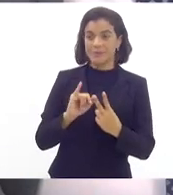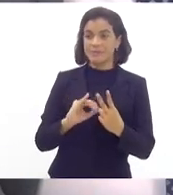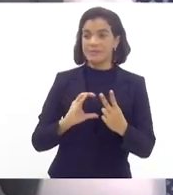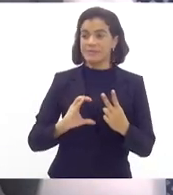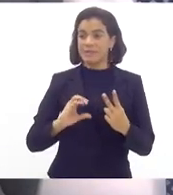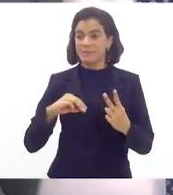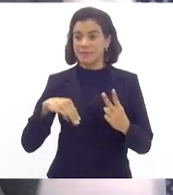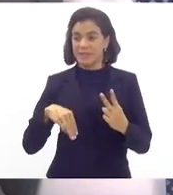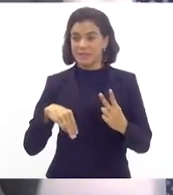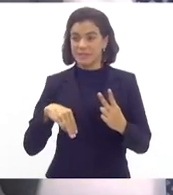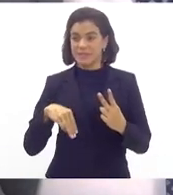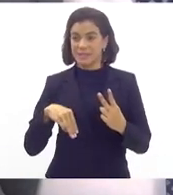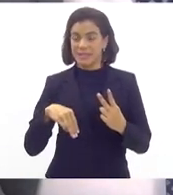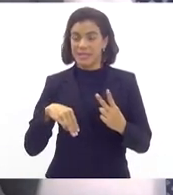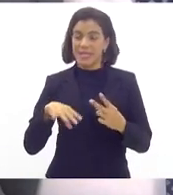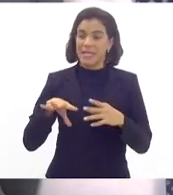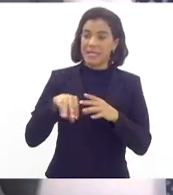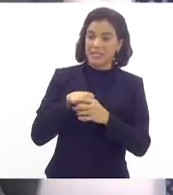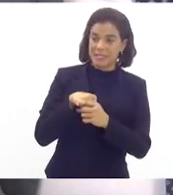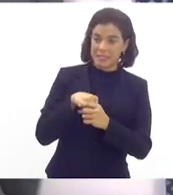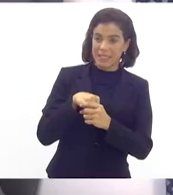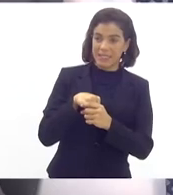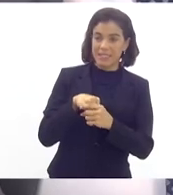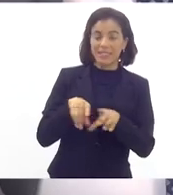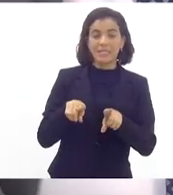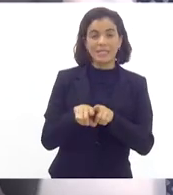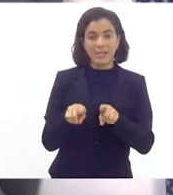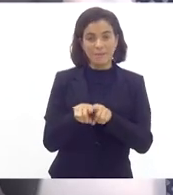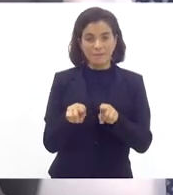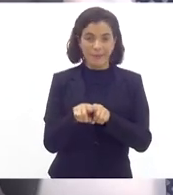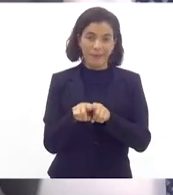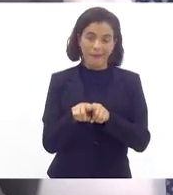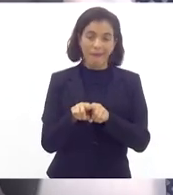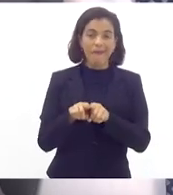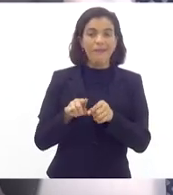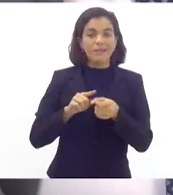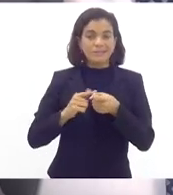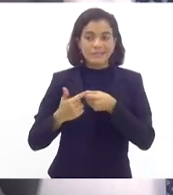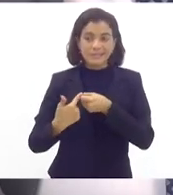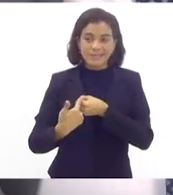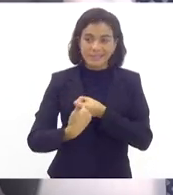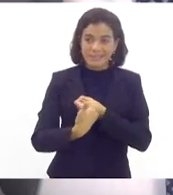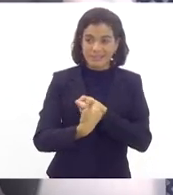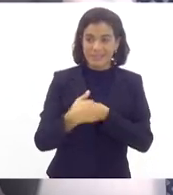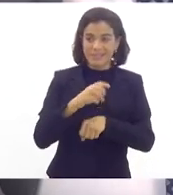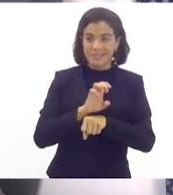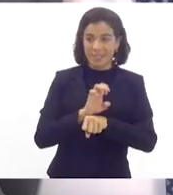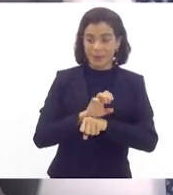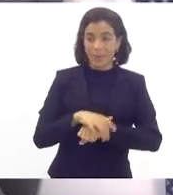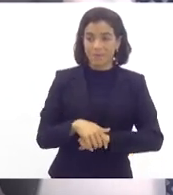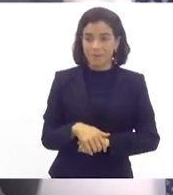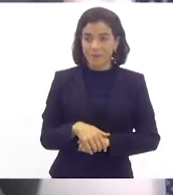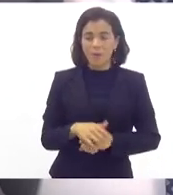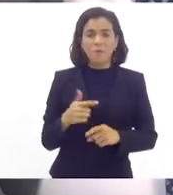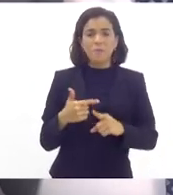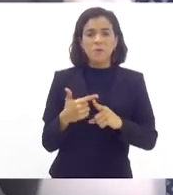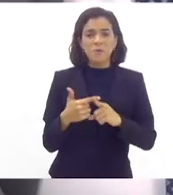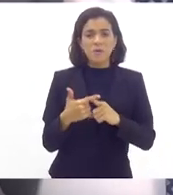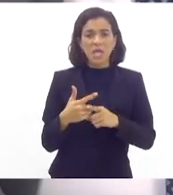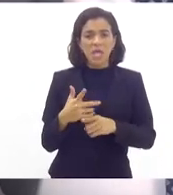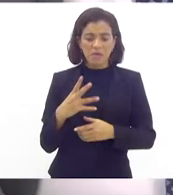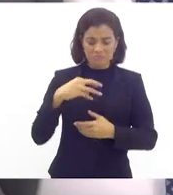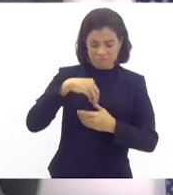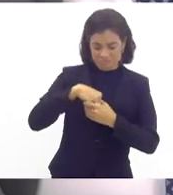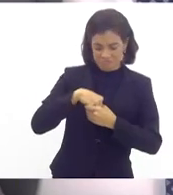né? Operações internas e operação interestadual. Por que que a operação